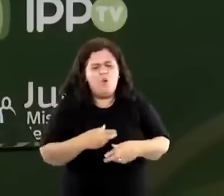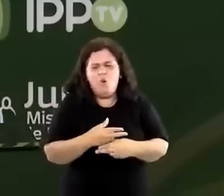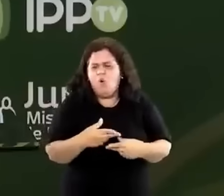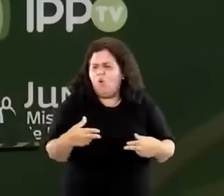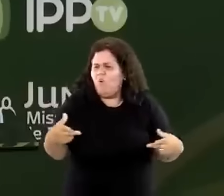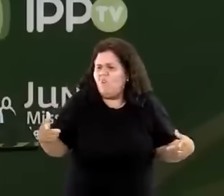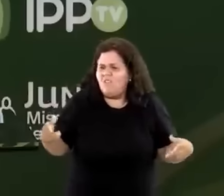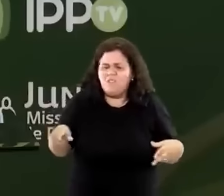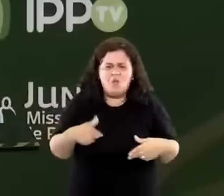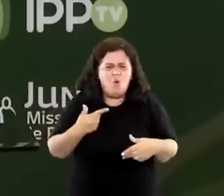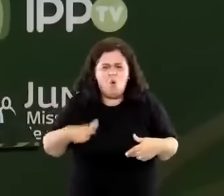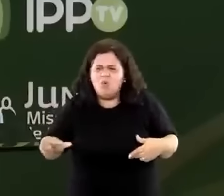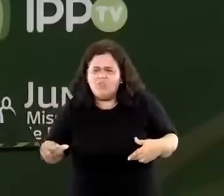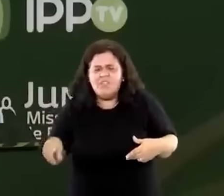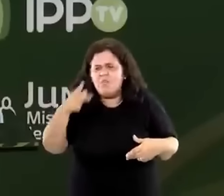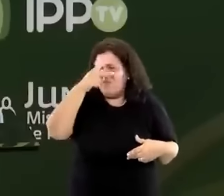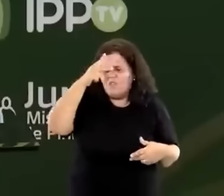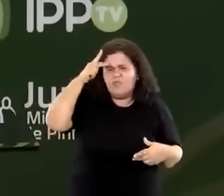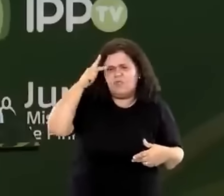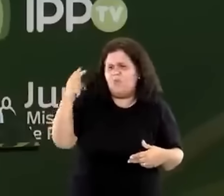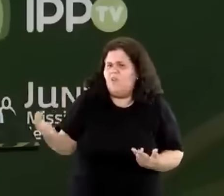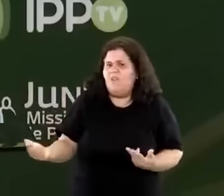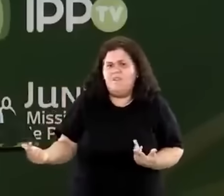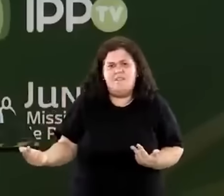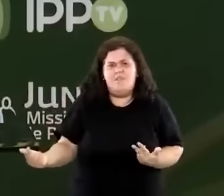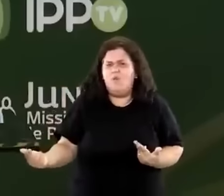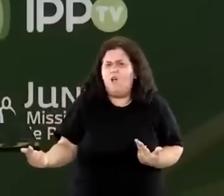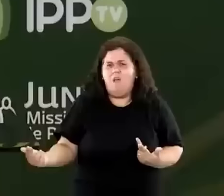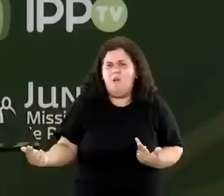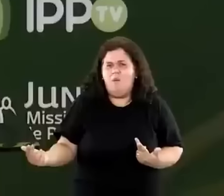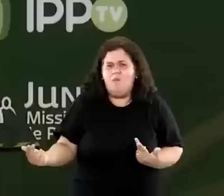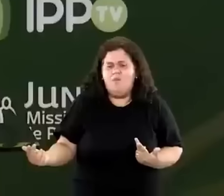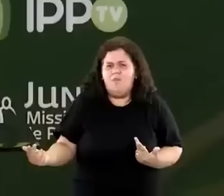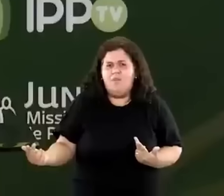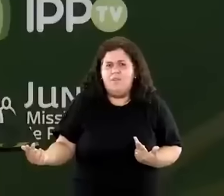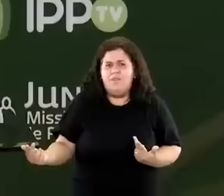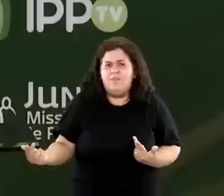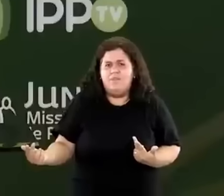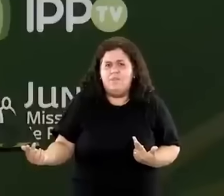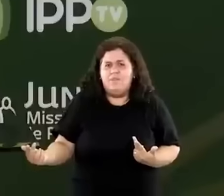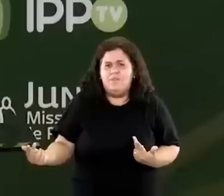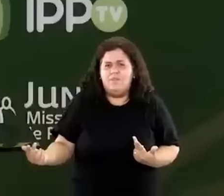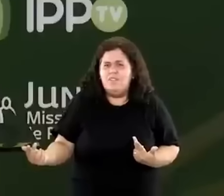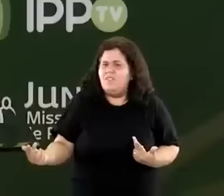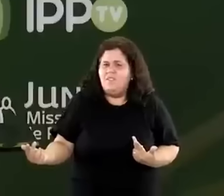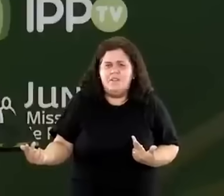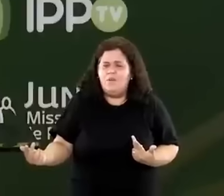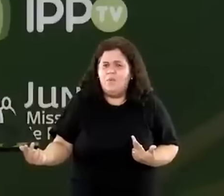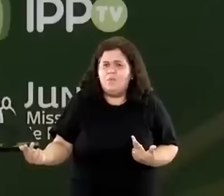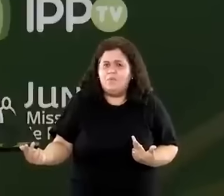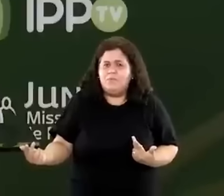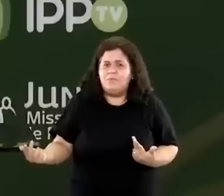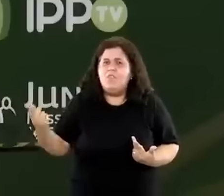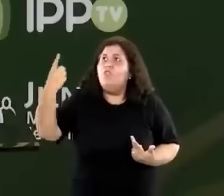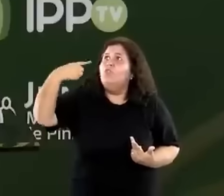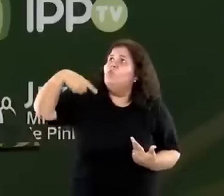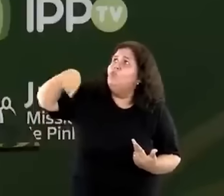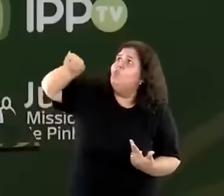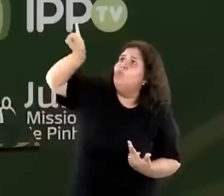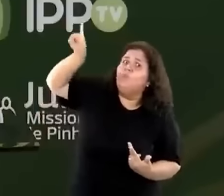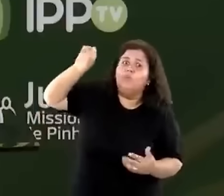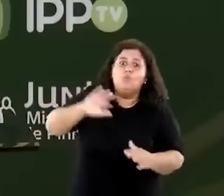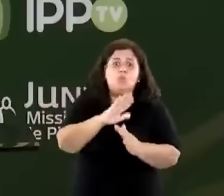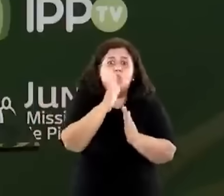naipe vesga de arrogância de soberba de auto justiça tudo vem